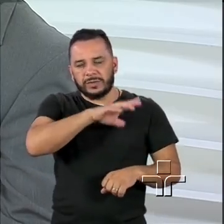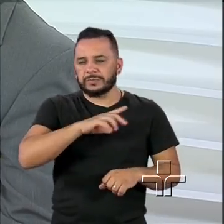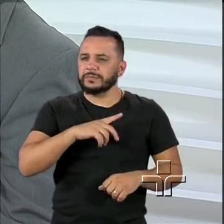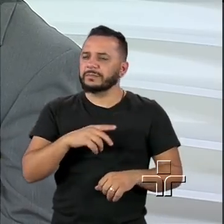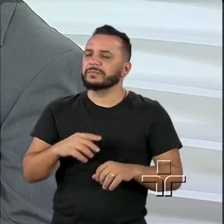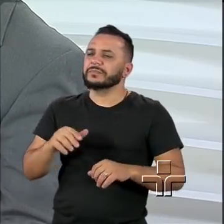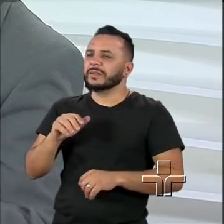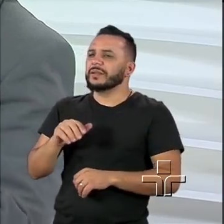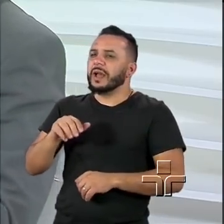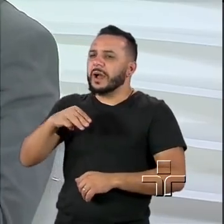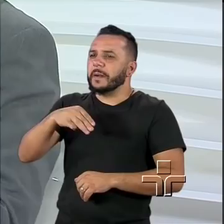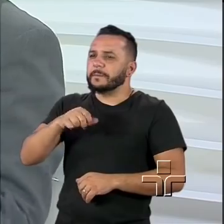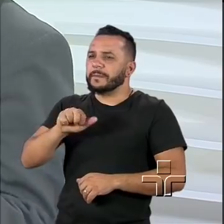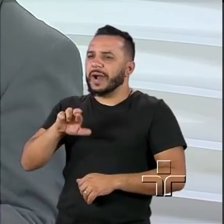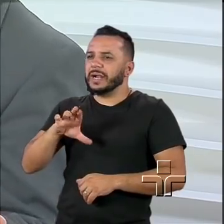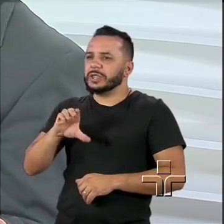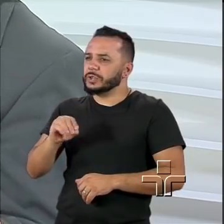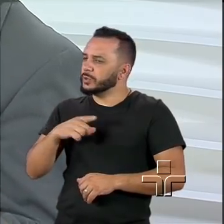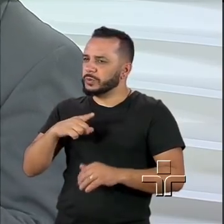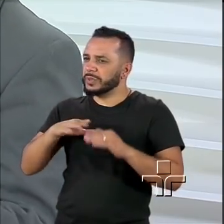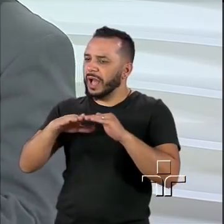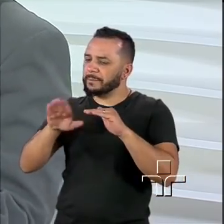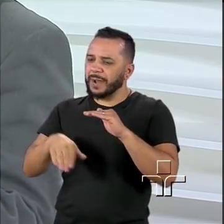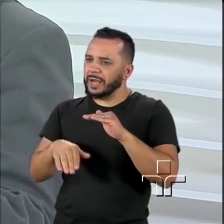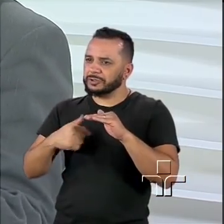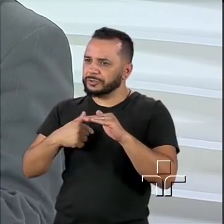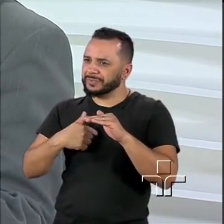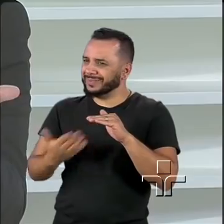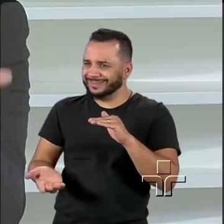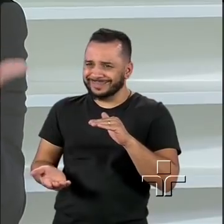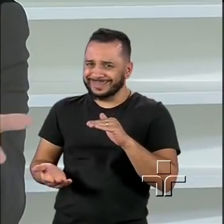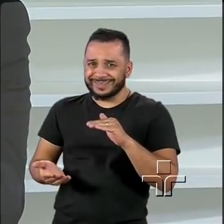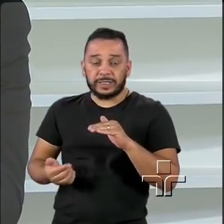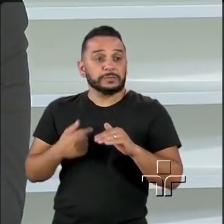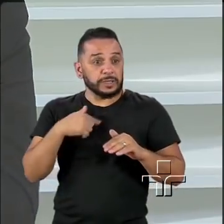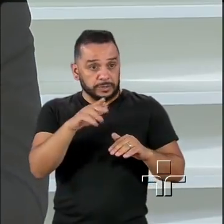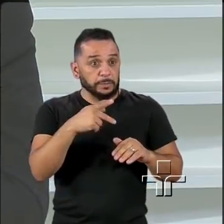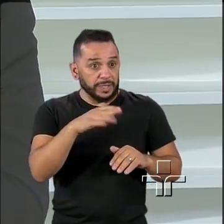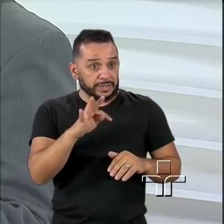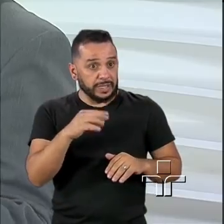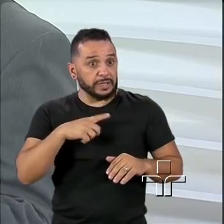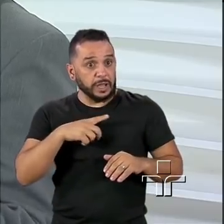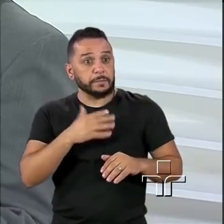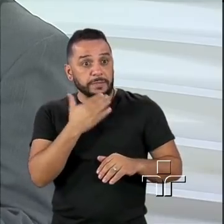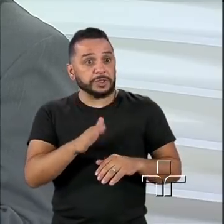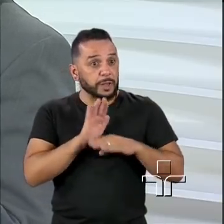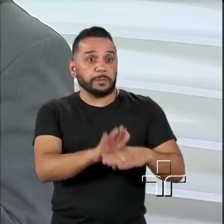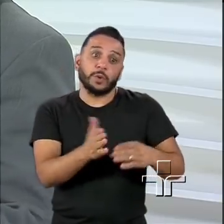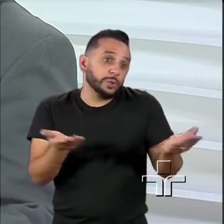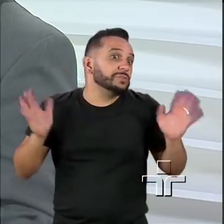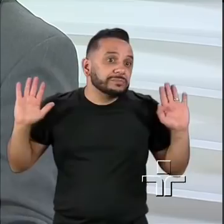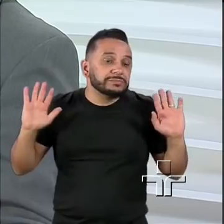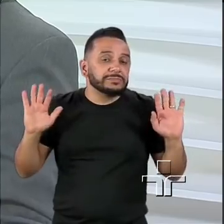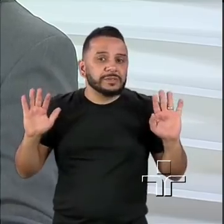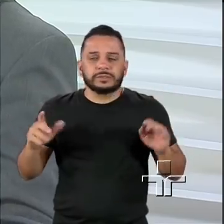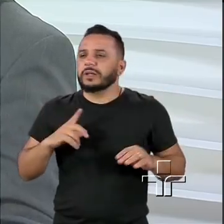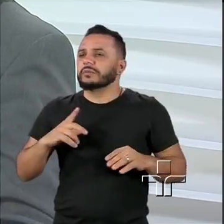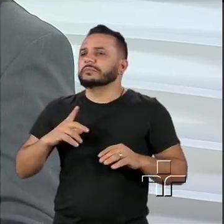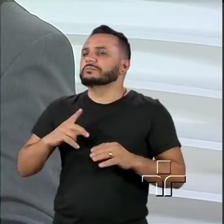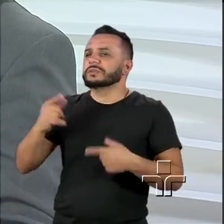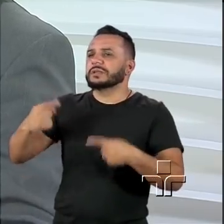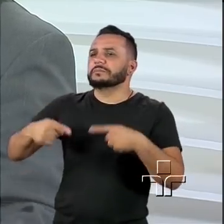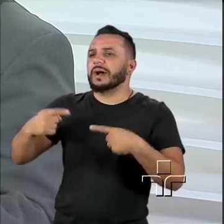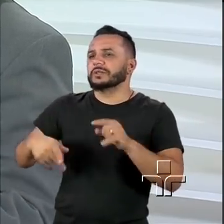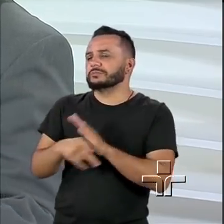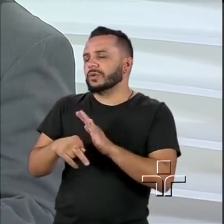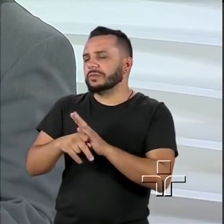abaixo de mim, então não pode ter o desprendimento dele e abrir mão para mim? Mas quem está pedindo apoio do PSB nacional é o PT. Veja. Aqui não há debate sobre o estado de São Paulo, que